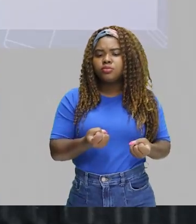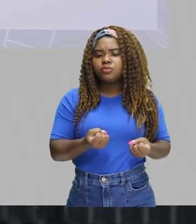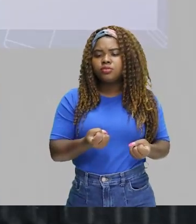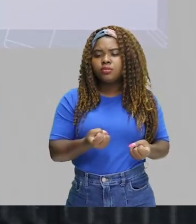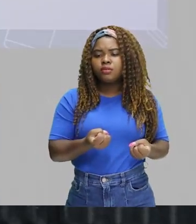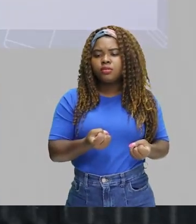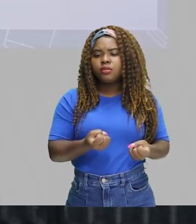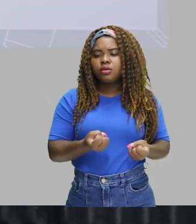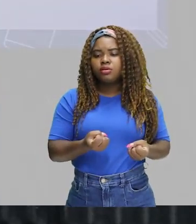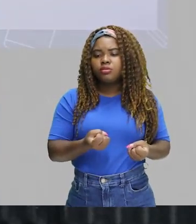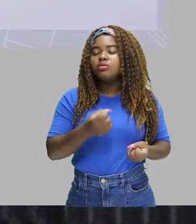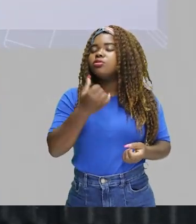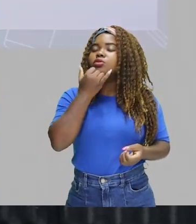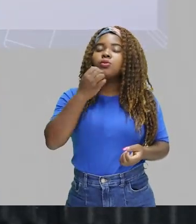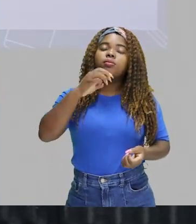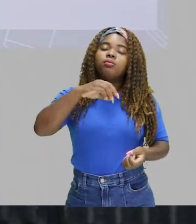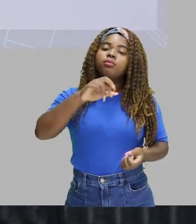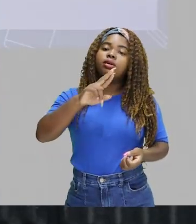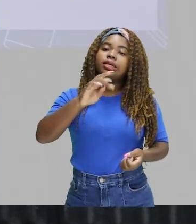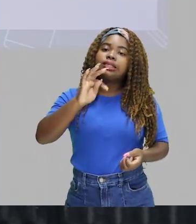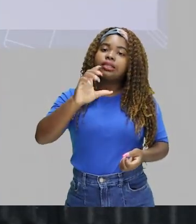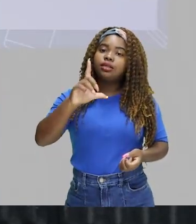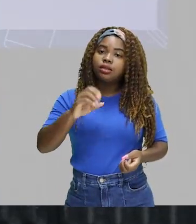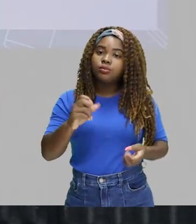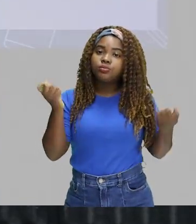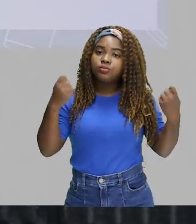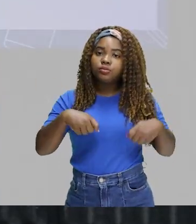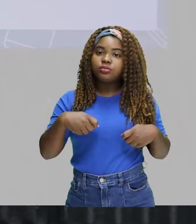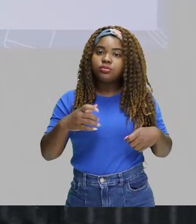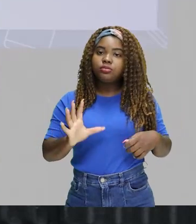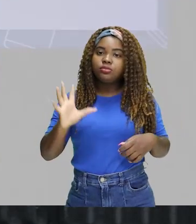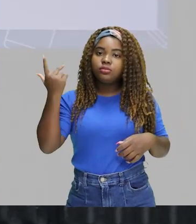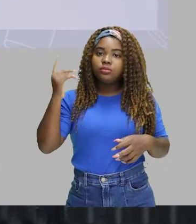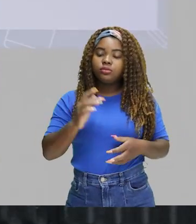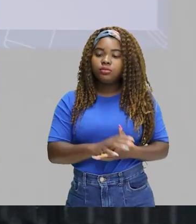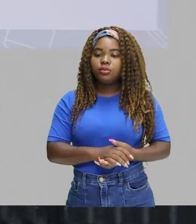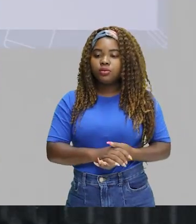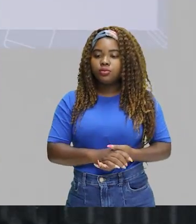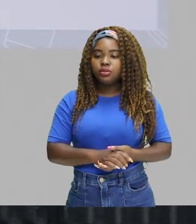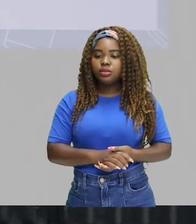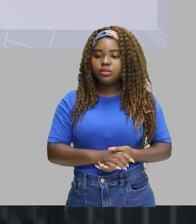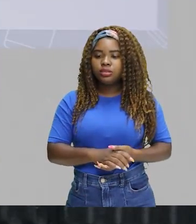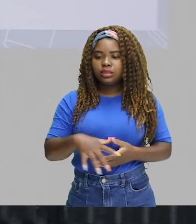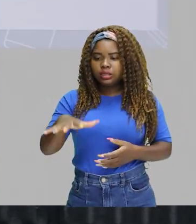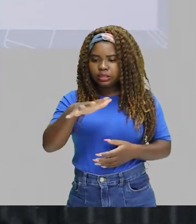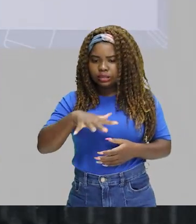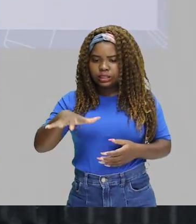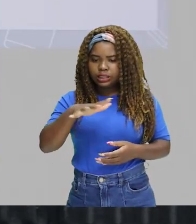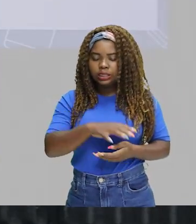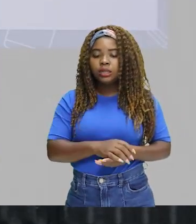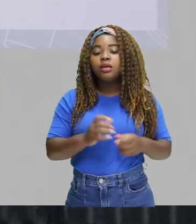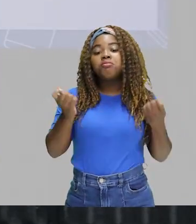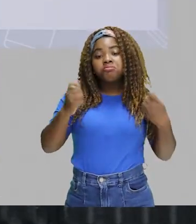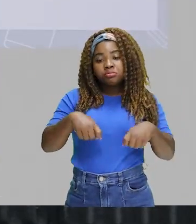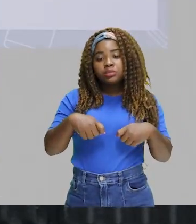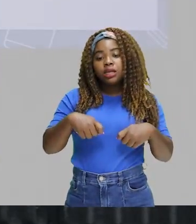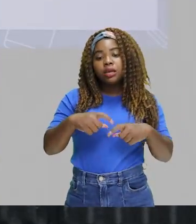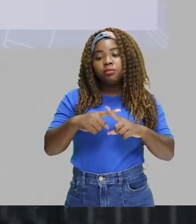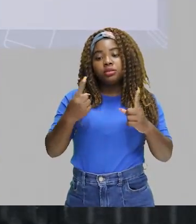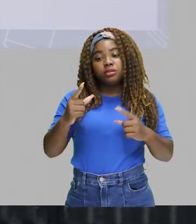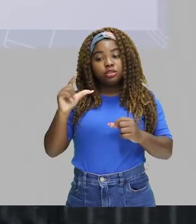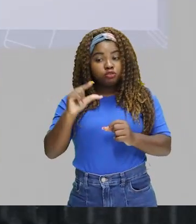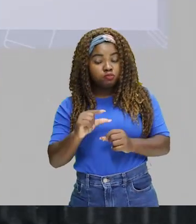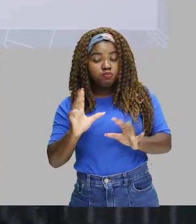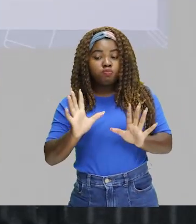de martelo, desculpa, ele pode ser realizado daqui, nessa área? Pode, só que ela tem que ser reduzida, mas pode